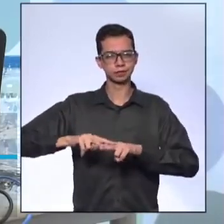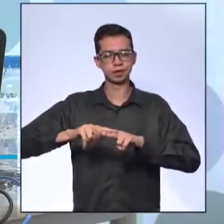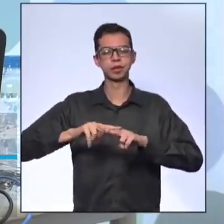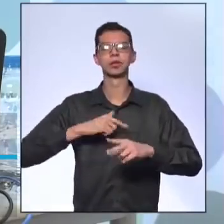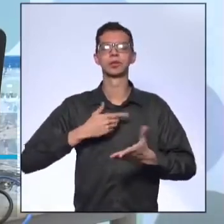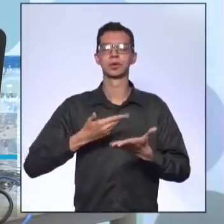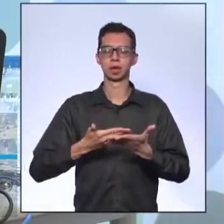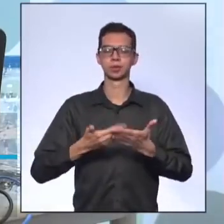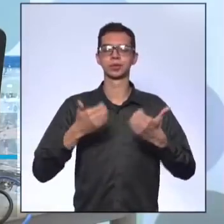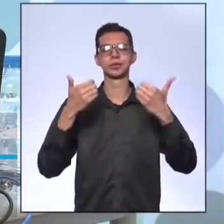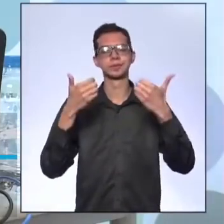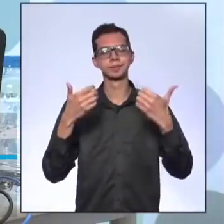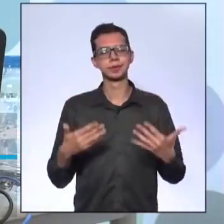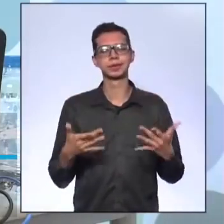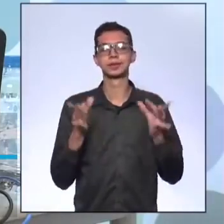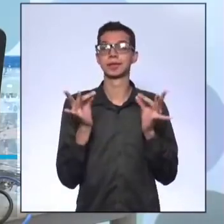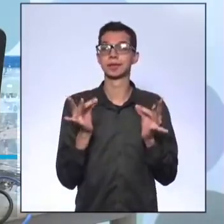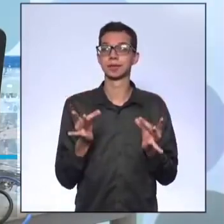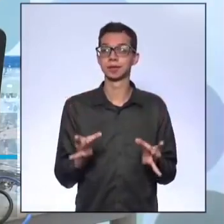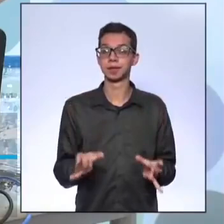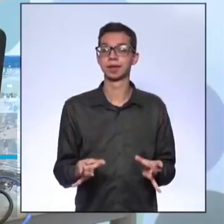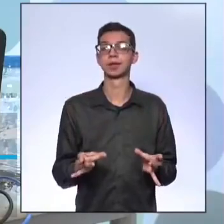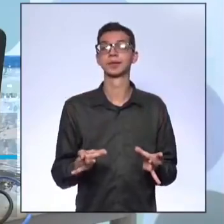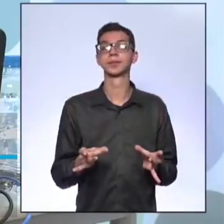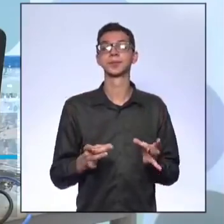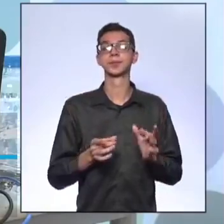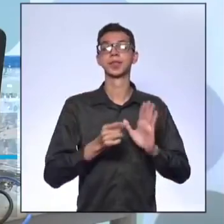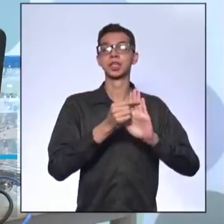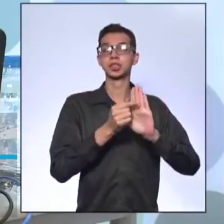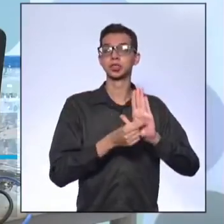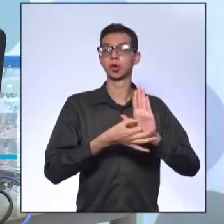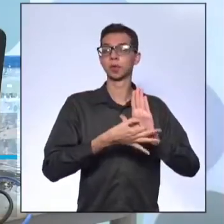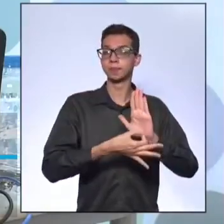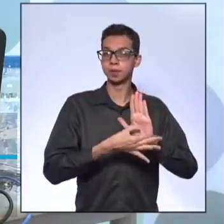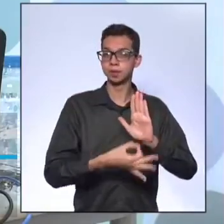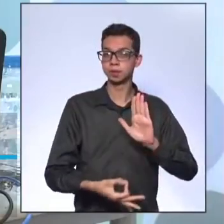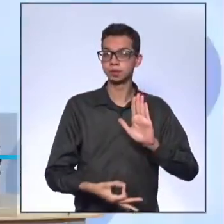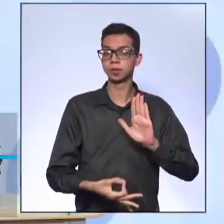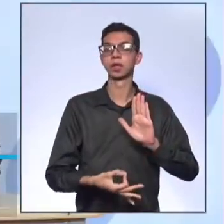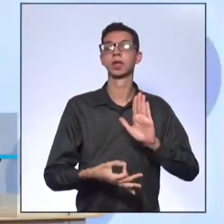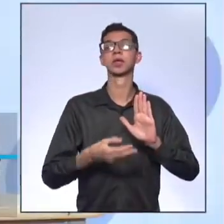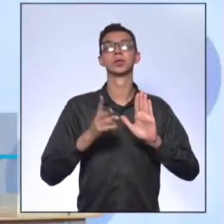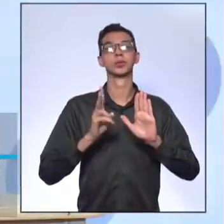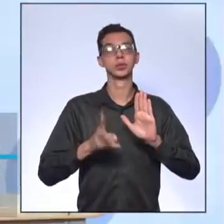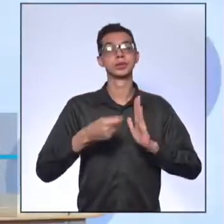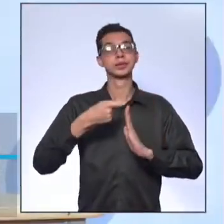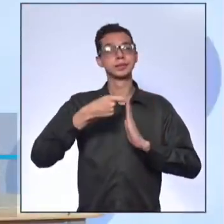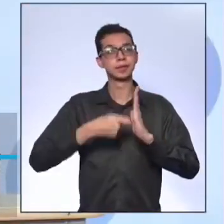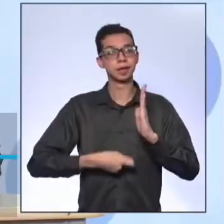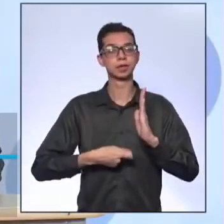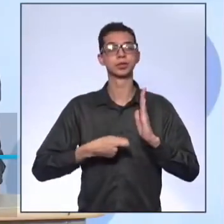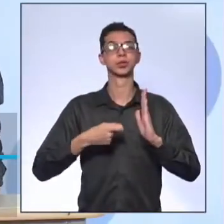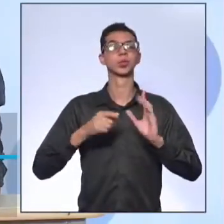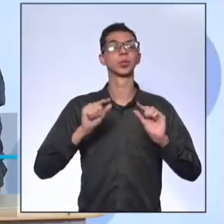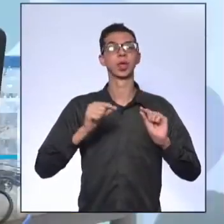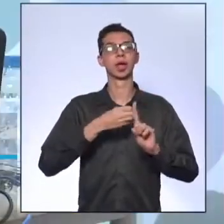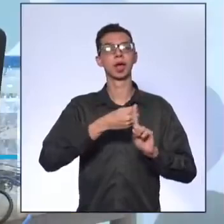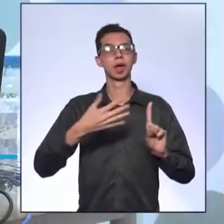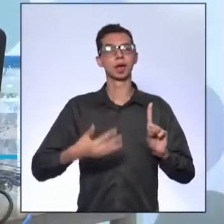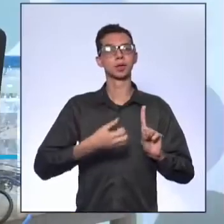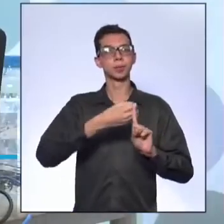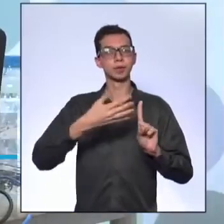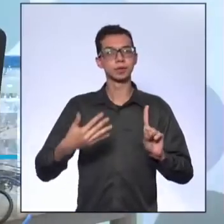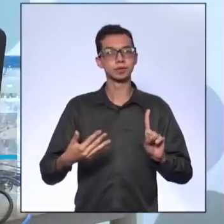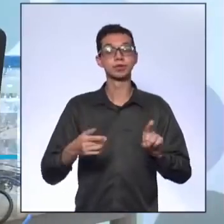explicadinha, artigo de opinião, texto, dissertativo argumentativo. Vai ter uma aula aprofundando esse tema. Sim, bem explicado ainda